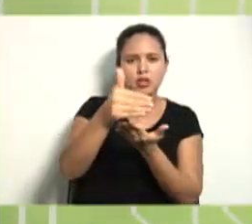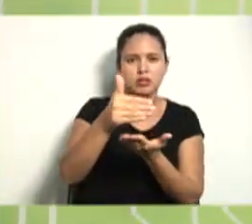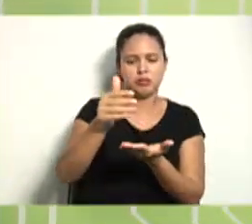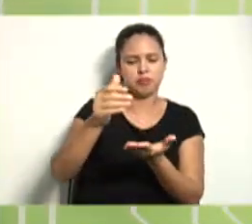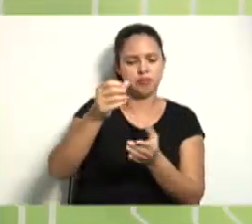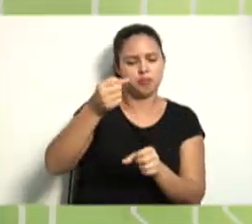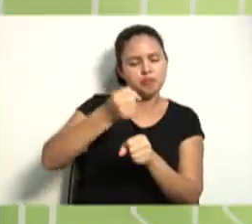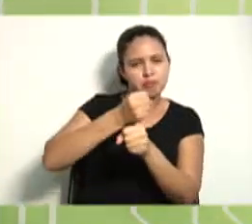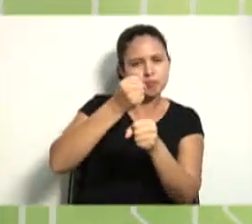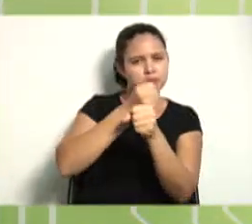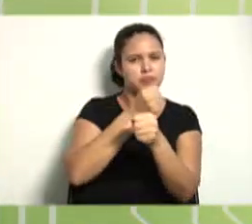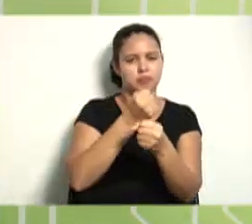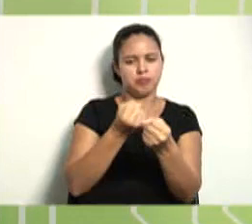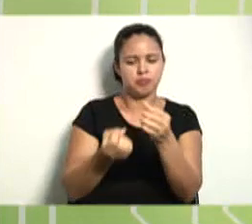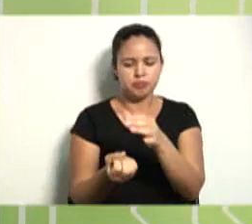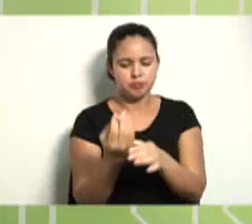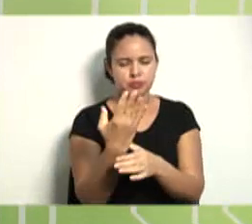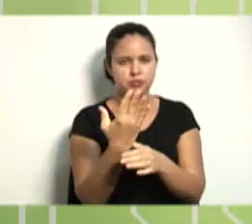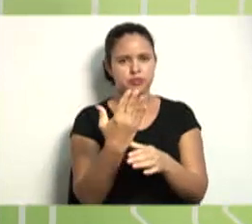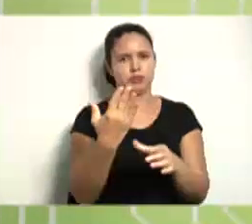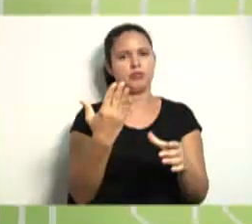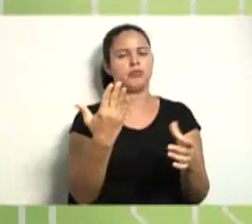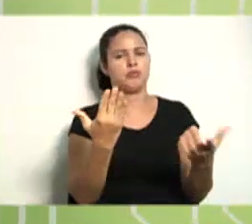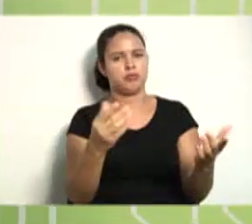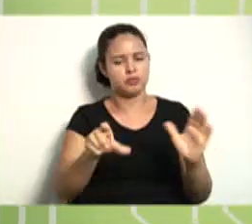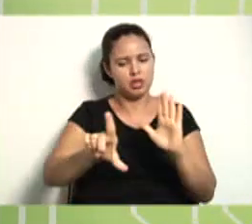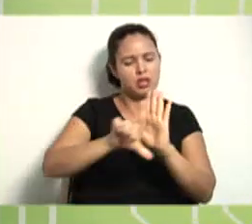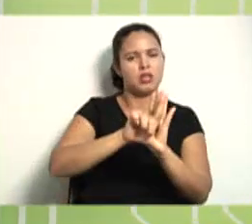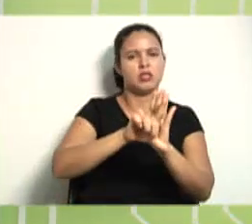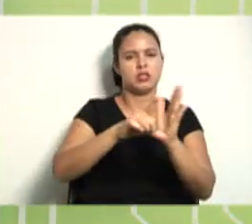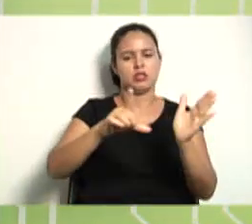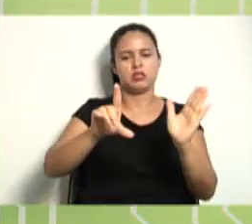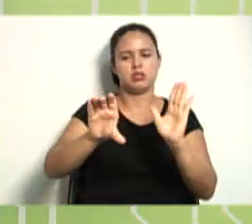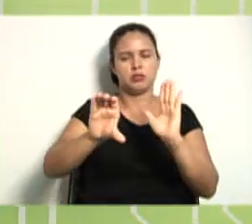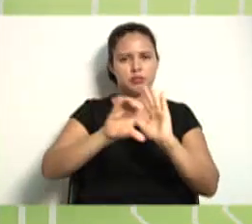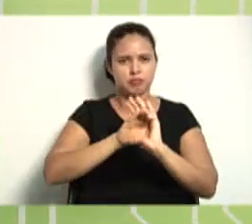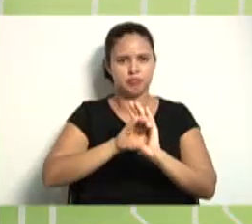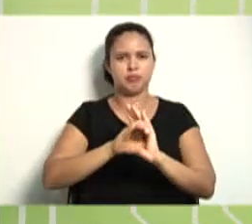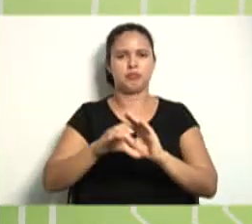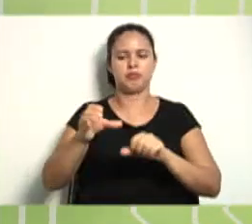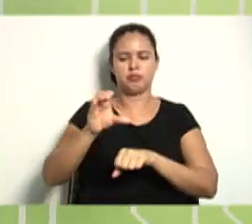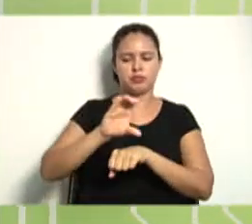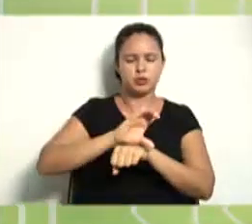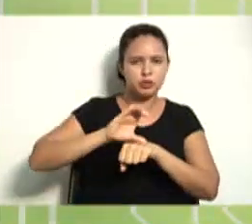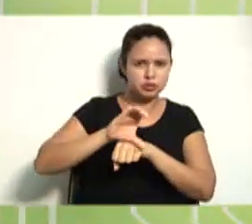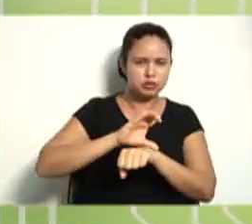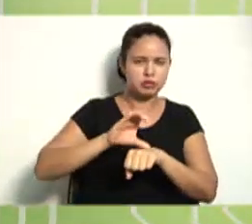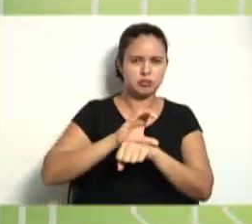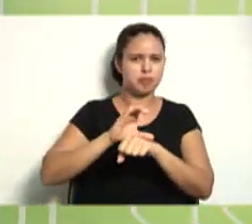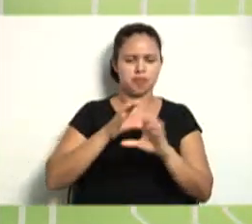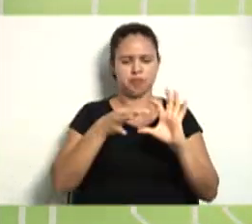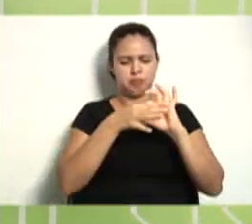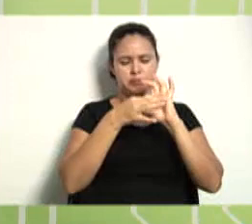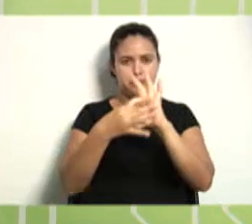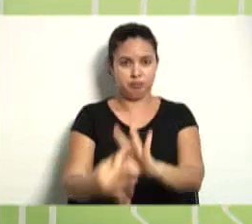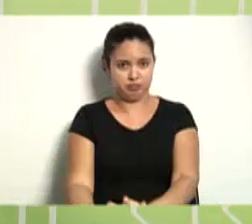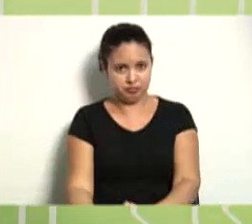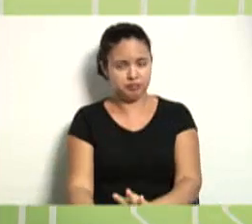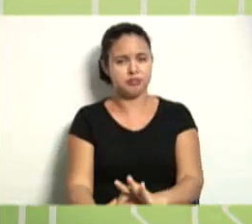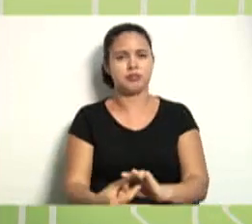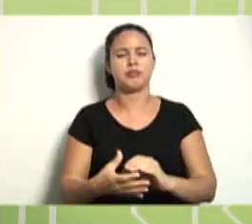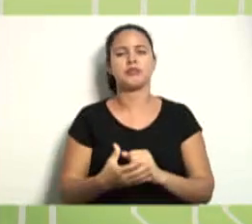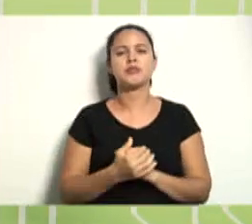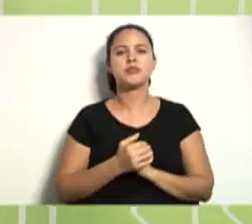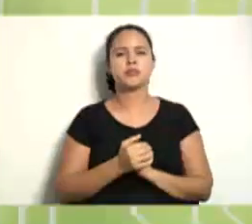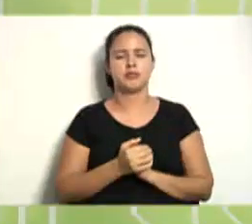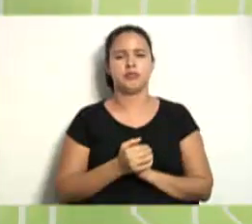construir a legislação que vai reger as formas de trabalho. Então, tudo isso está conectado. Vamos